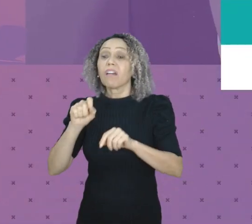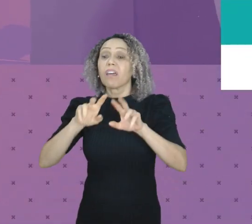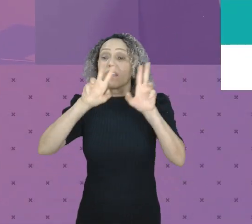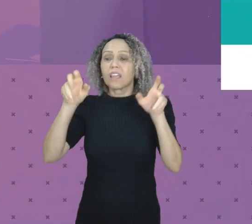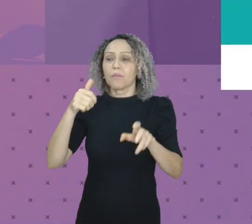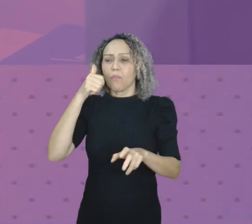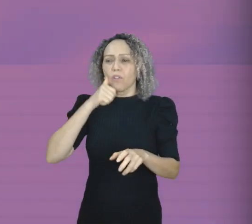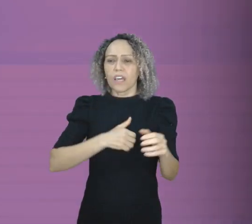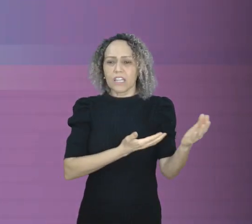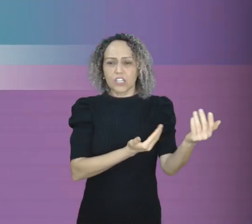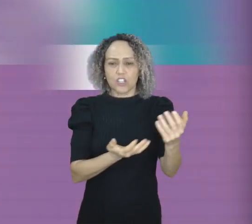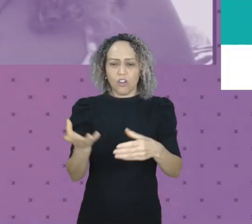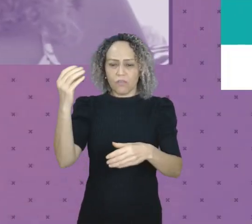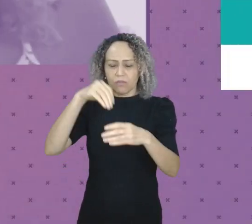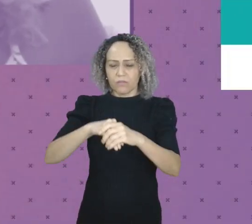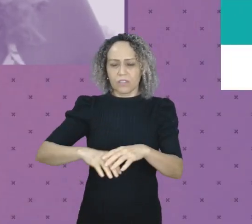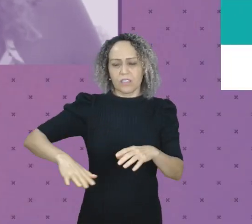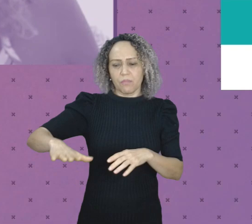espaços de poder.